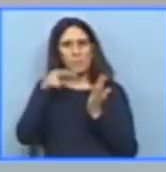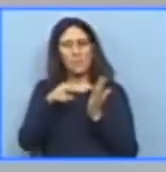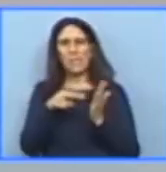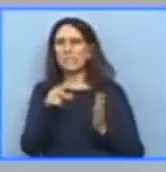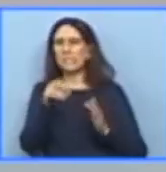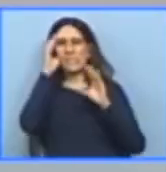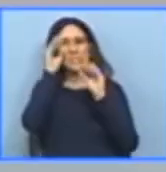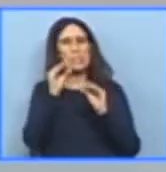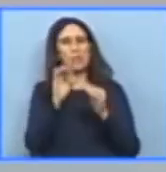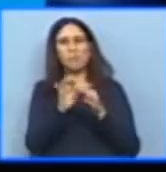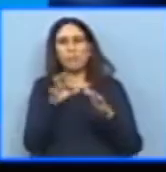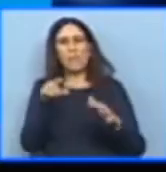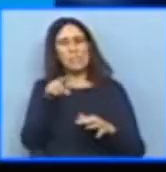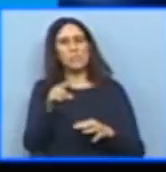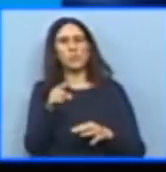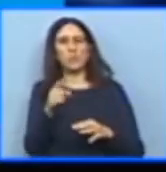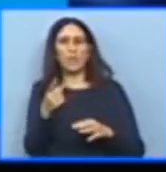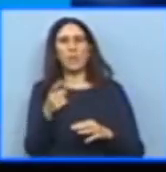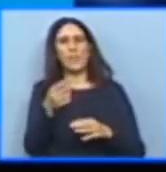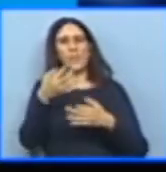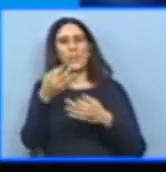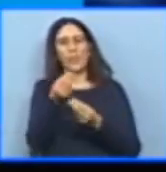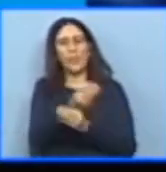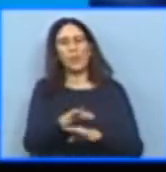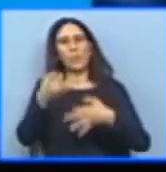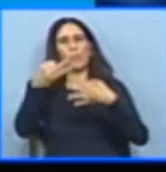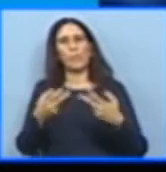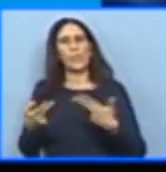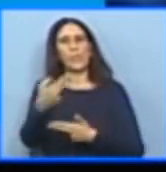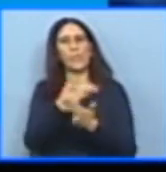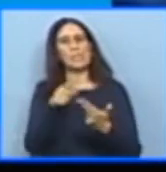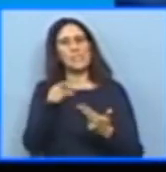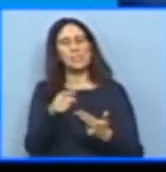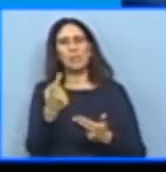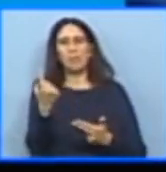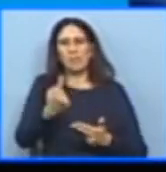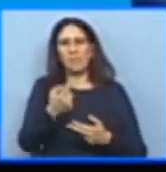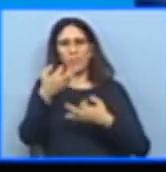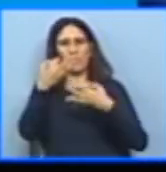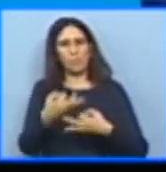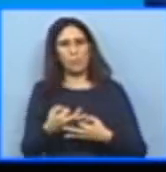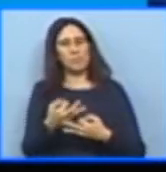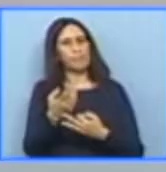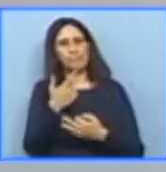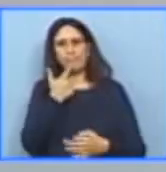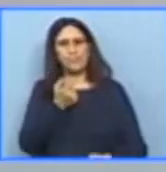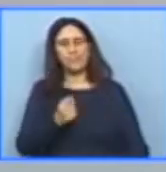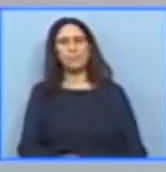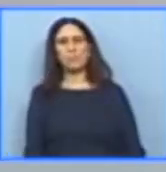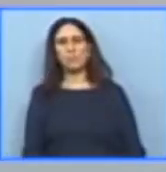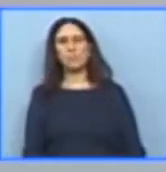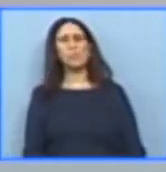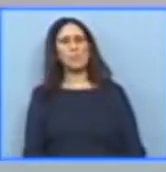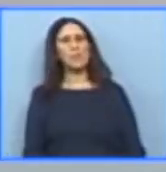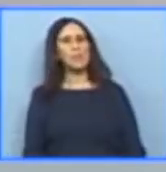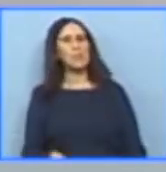claro e isso é censurar o comportamento das crianças e isso deve ser um comportamento organismo e será esse comportamento